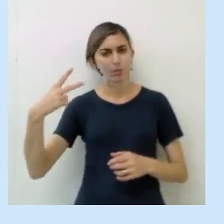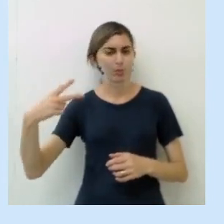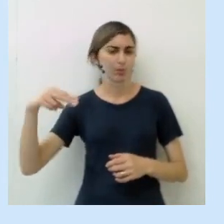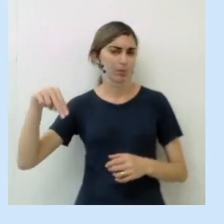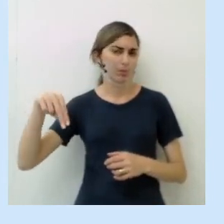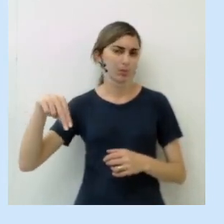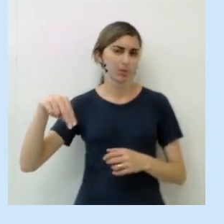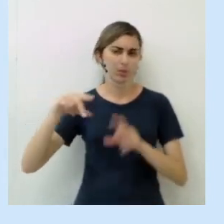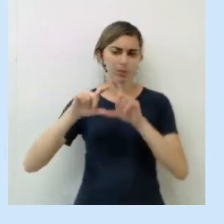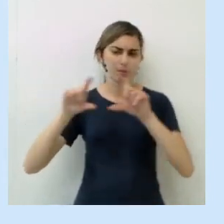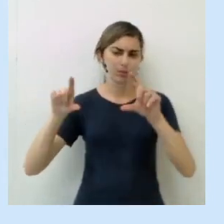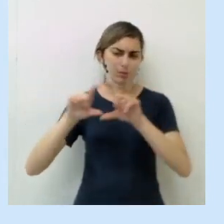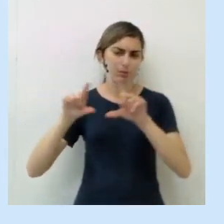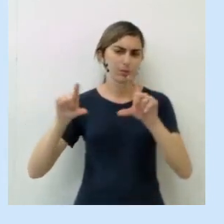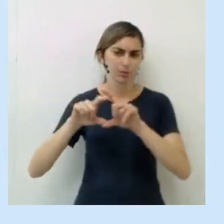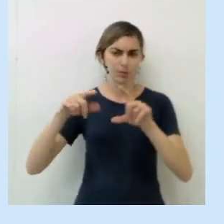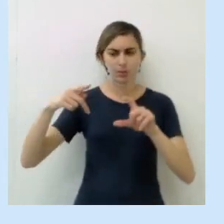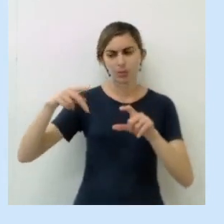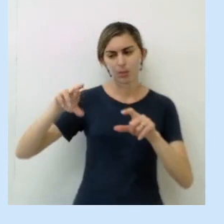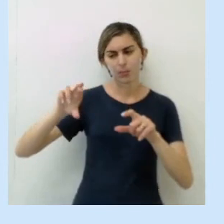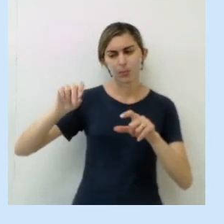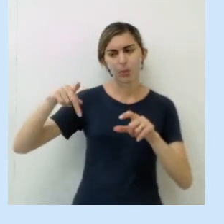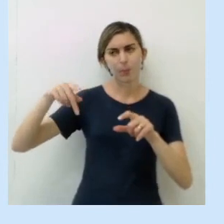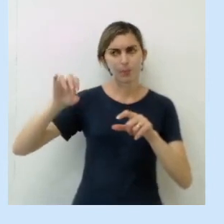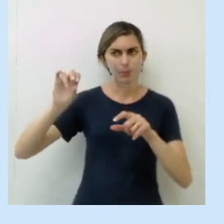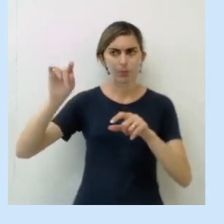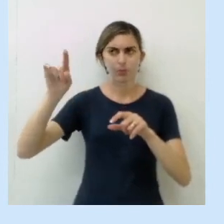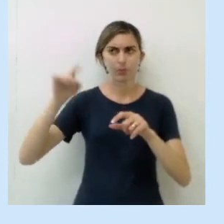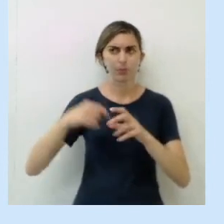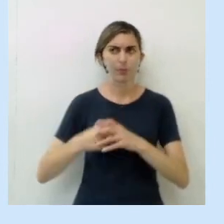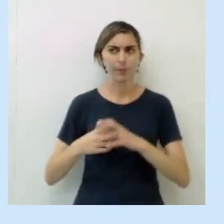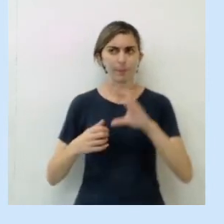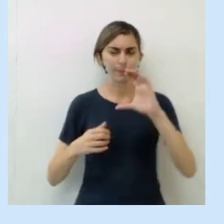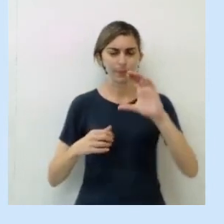CnH2n. Então, se você pegar o propeno, que é esse carinha aqui, ó,